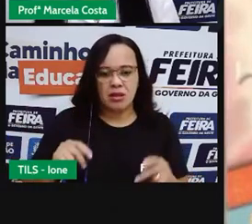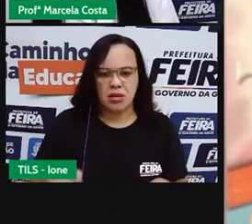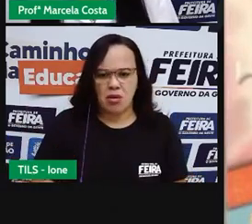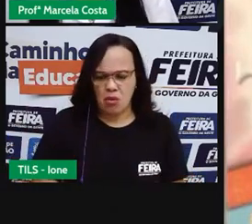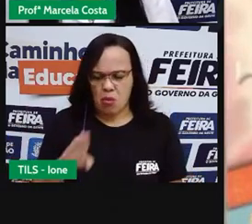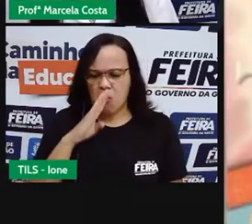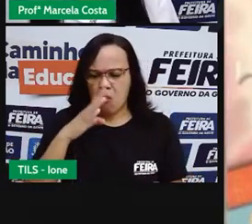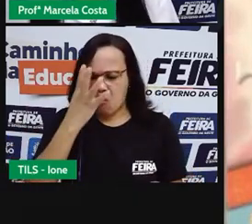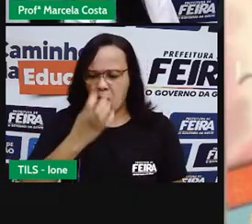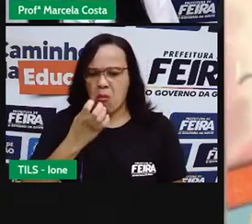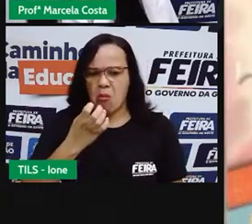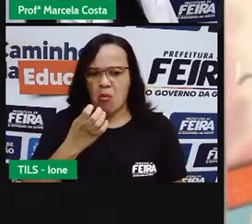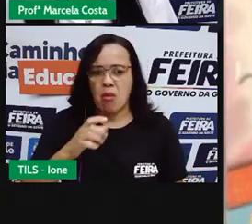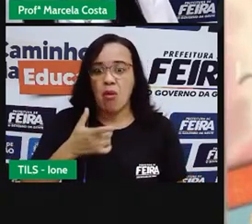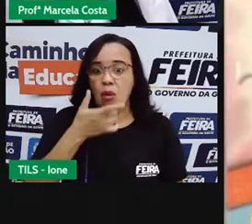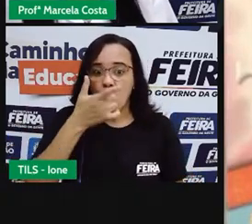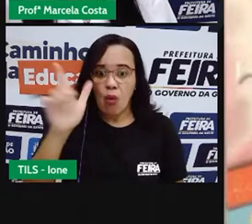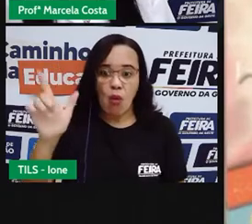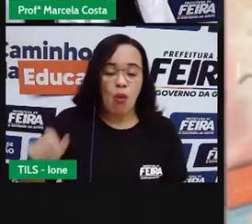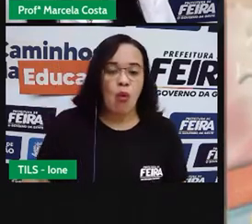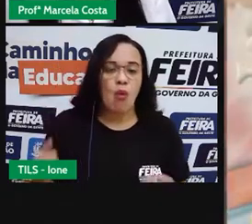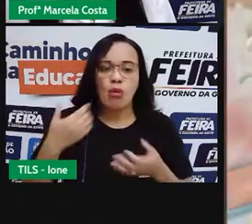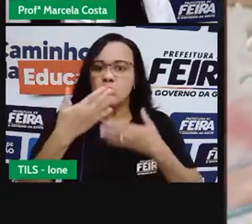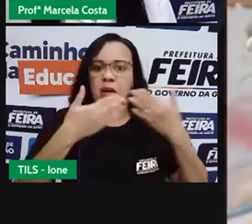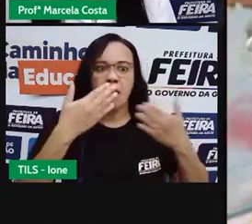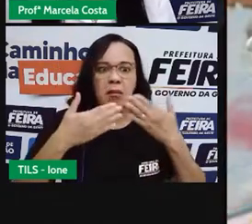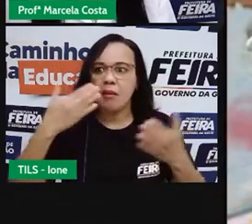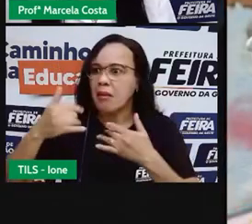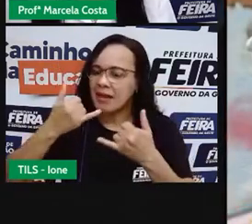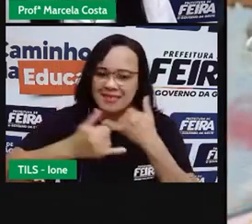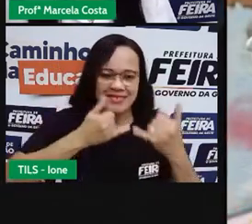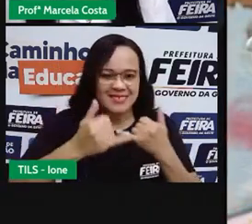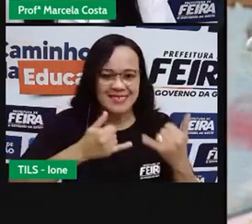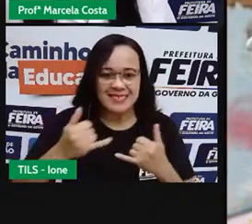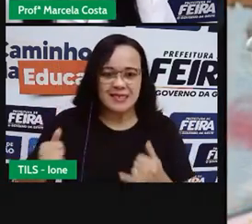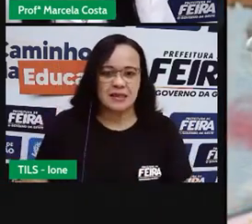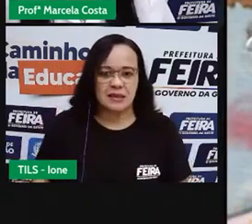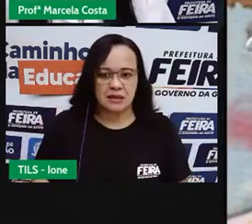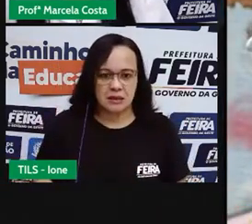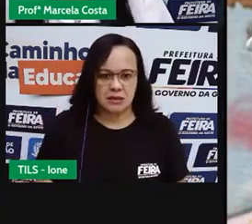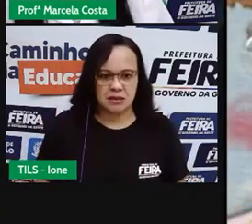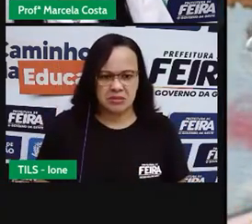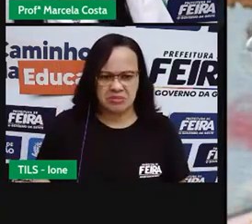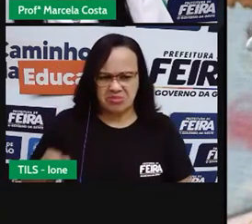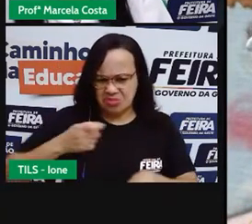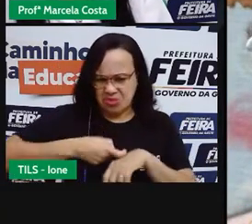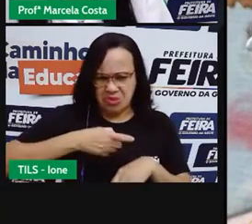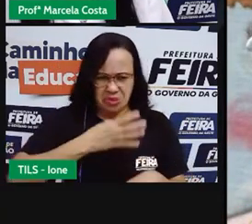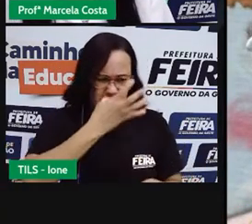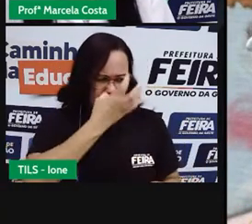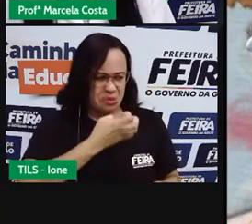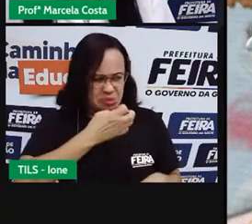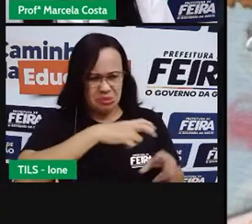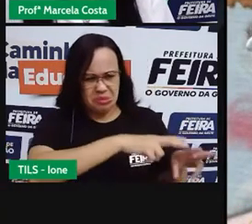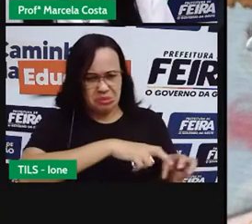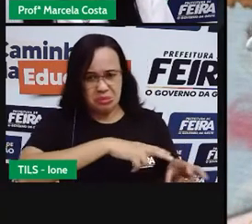outro aberto Um carrancudo, outro